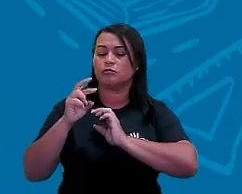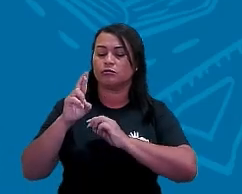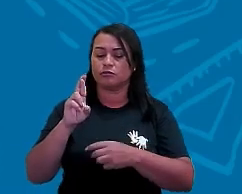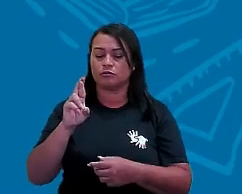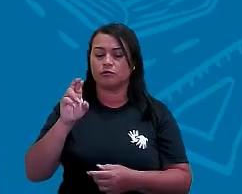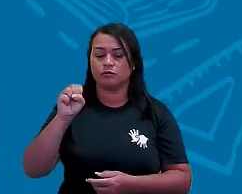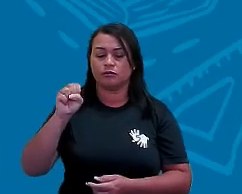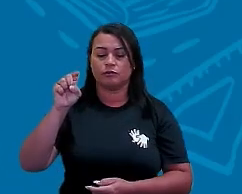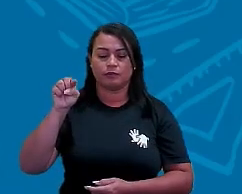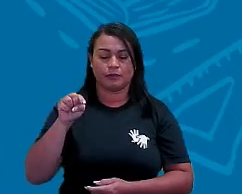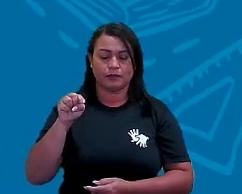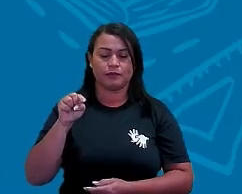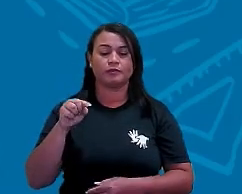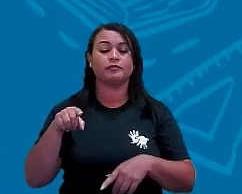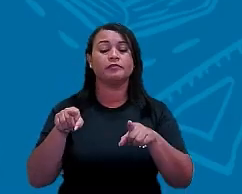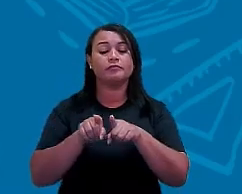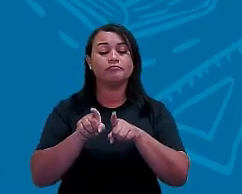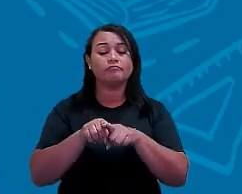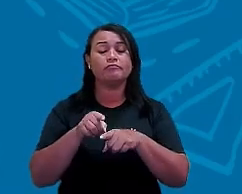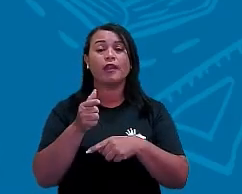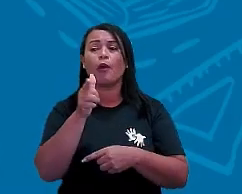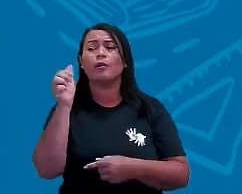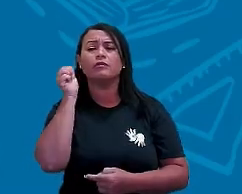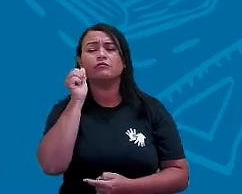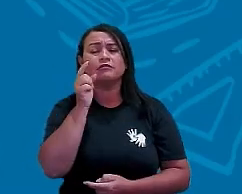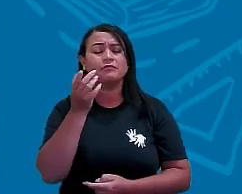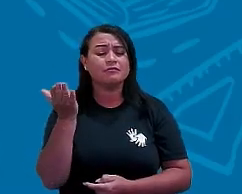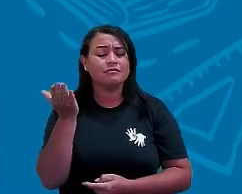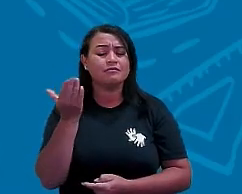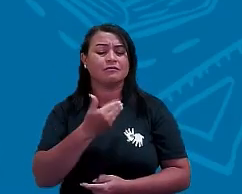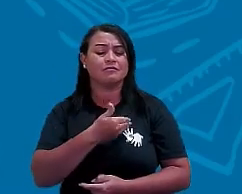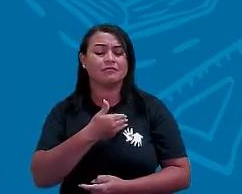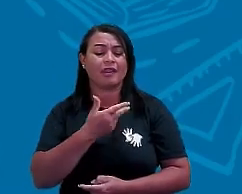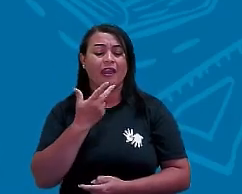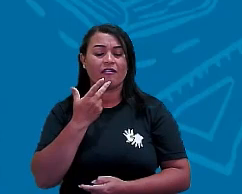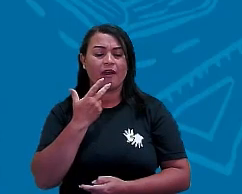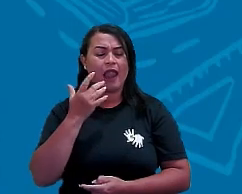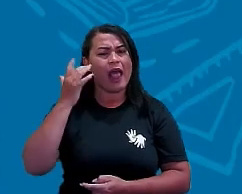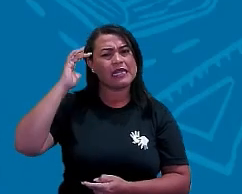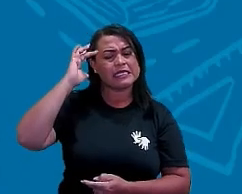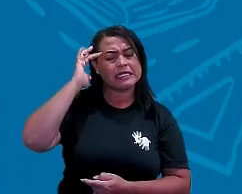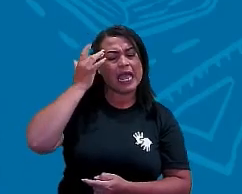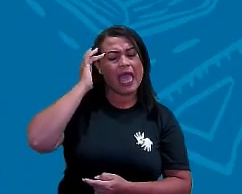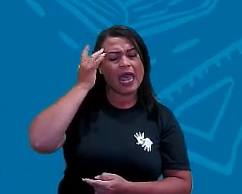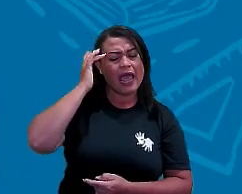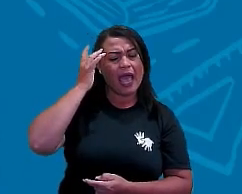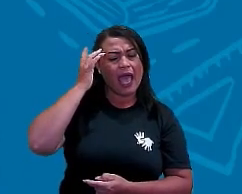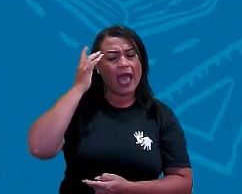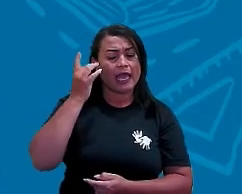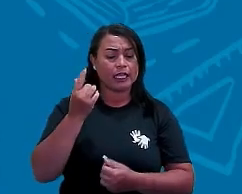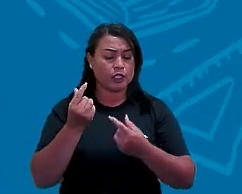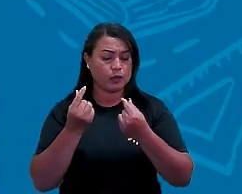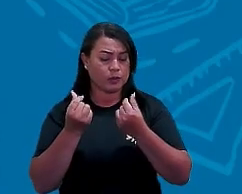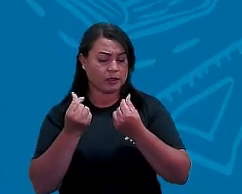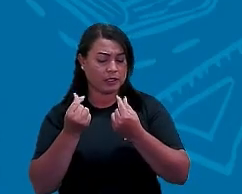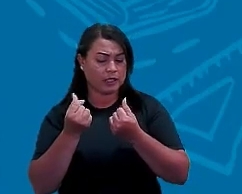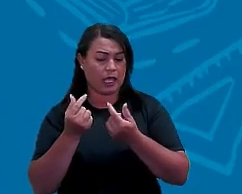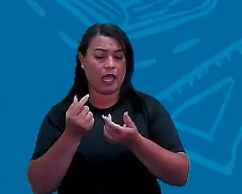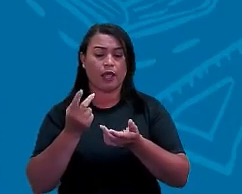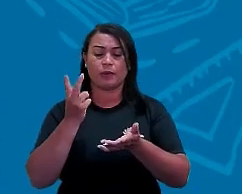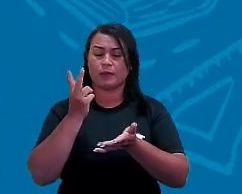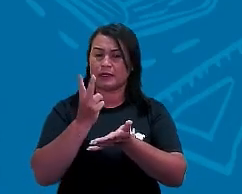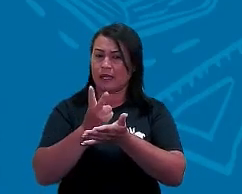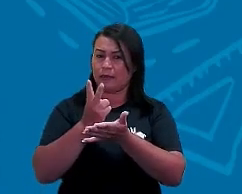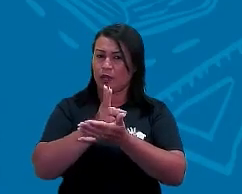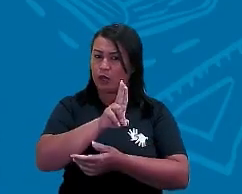certo? E aí, nossa outra coleguinha, ela diz assim: será que o nosso dinheiro sempre se